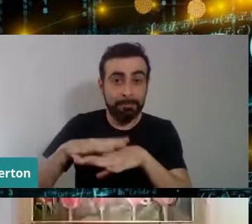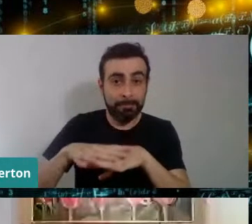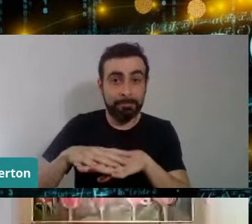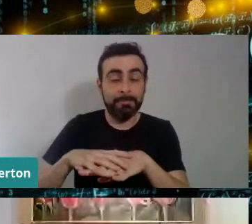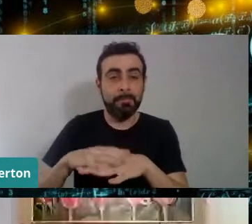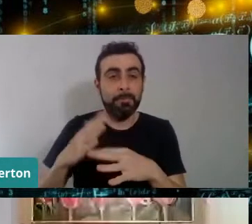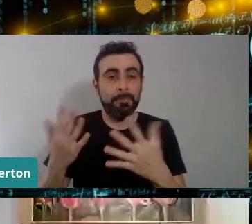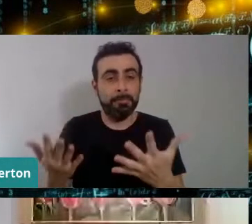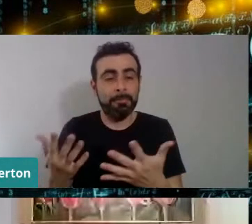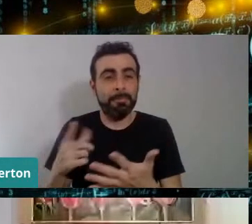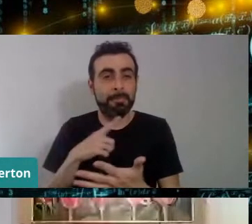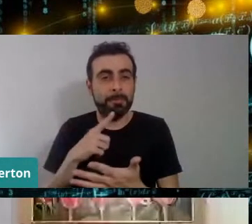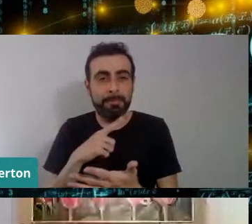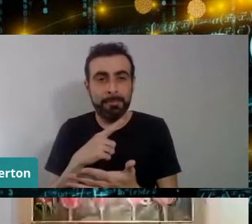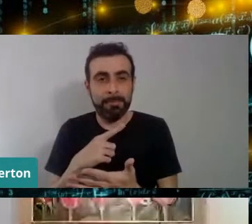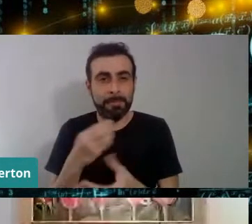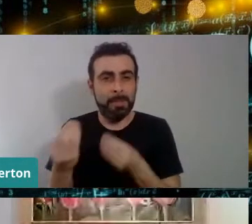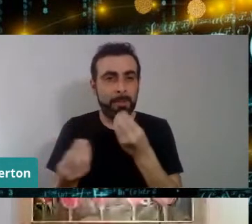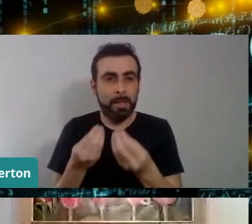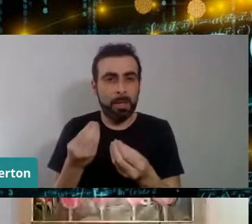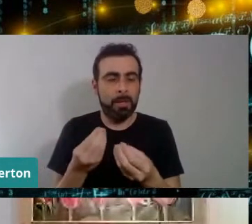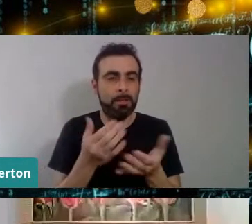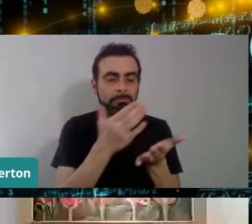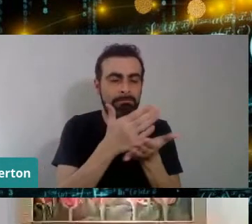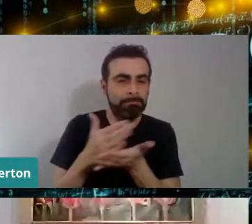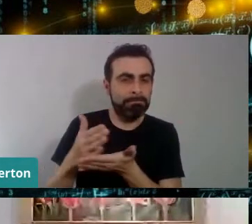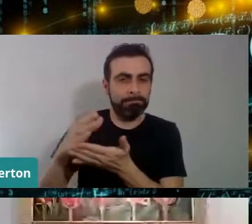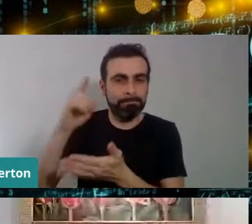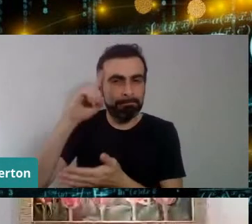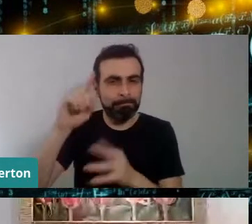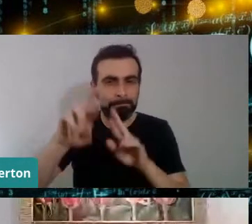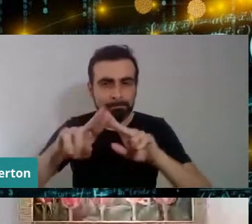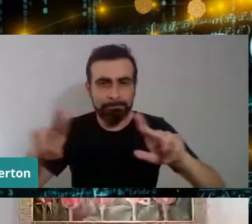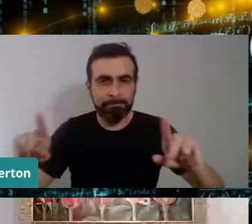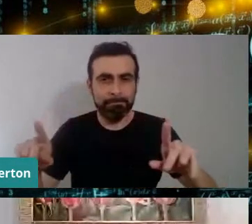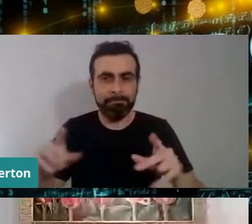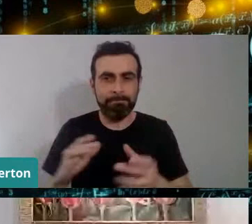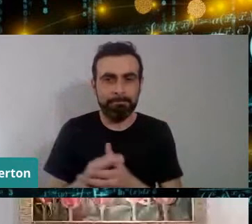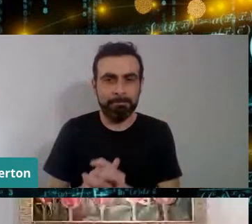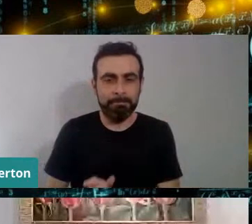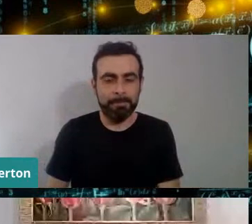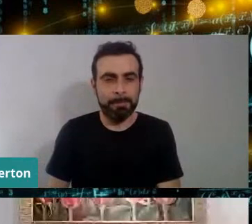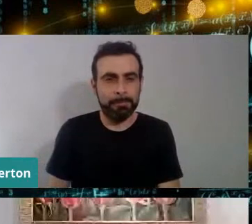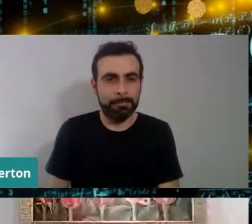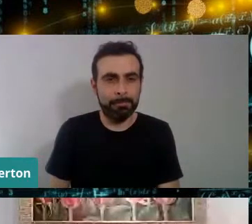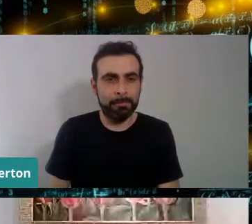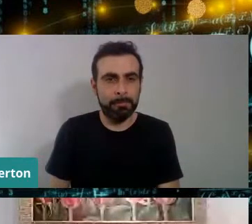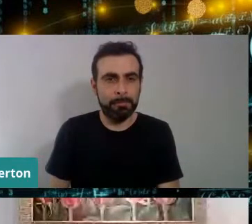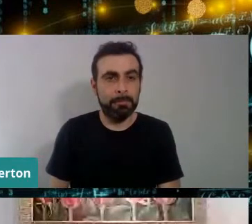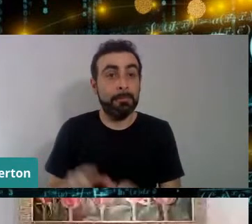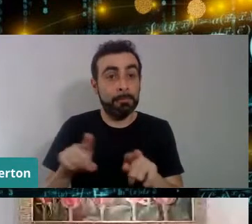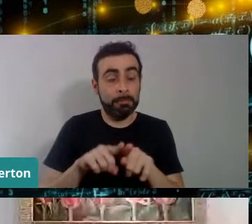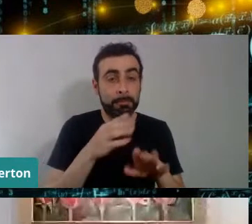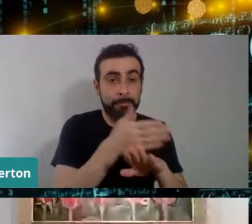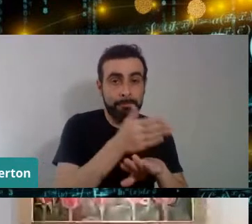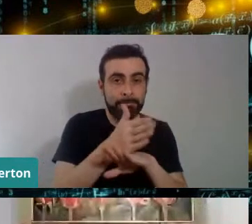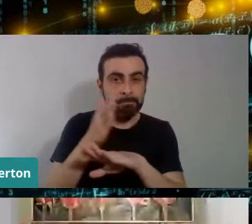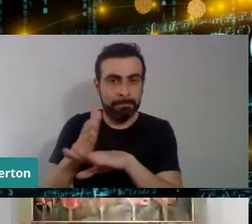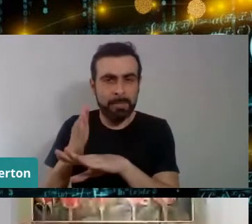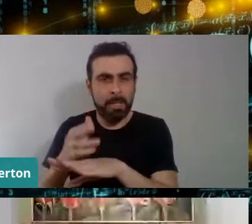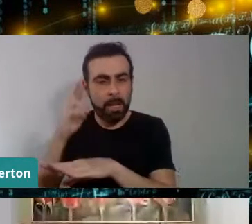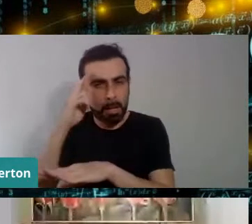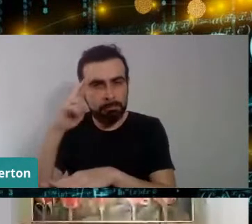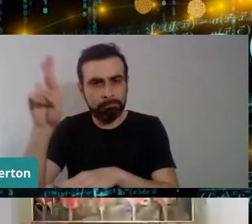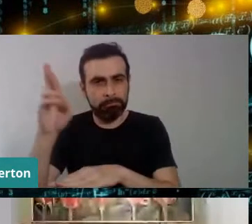por diversos mandatos. Né? Eu participei como chefe do Departamento de Matemática